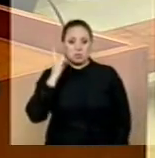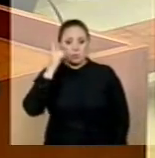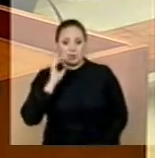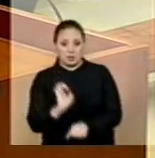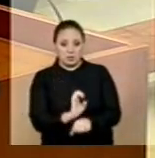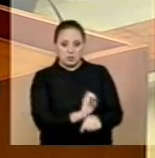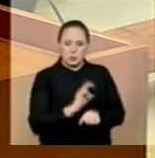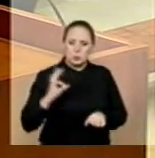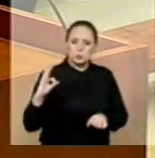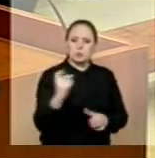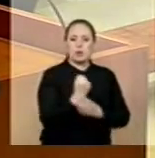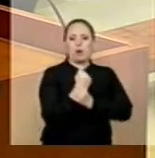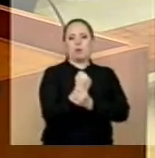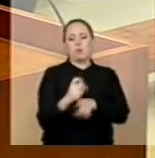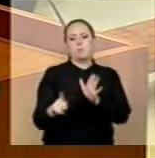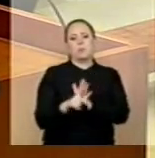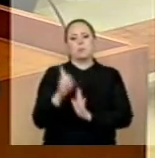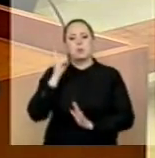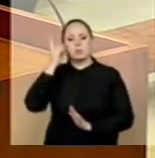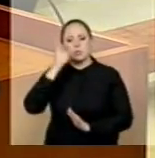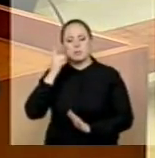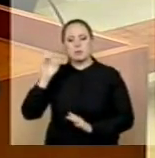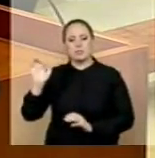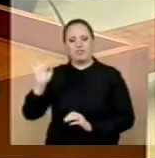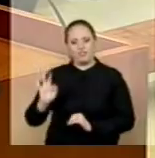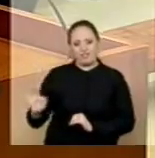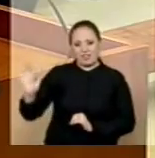todas aquelas garantias dadas aos deputados estaduais.